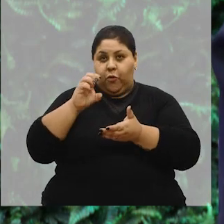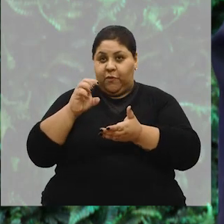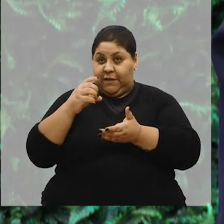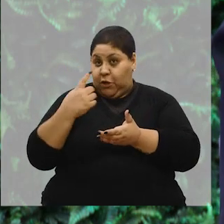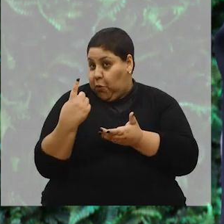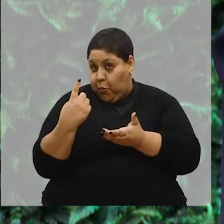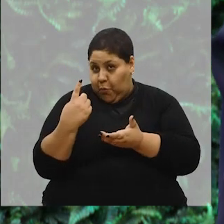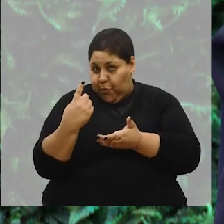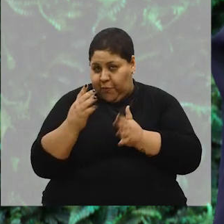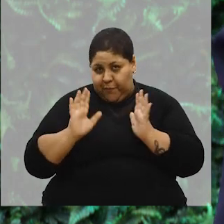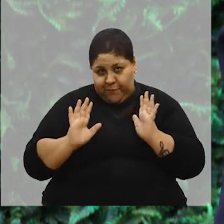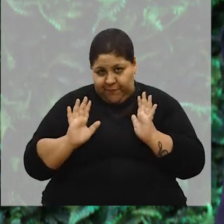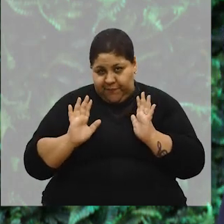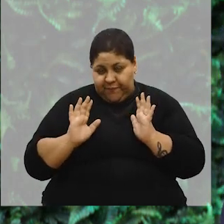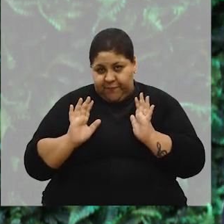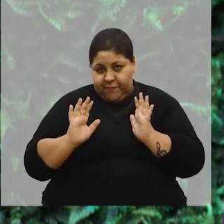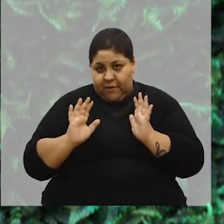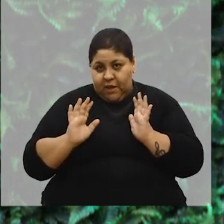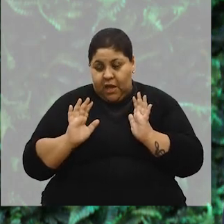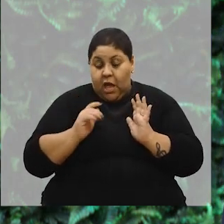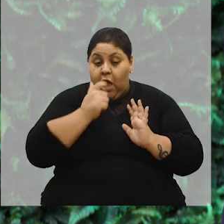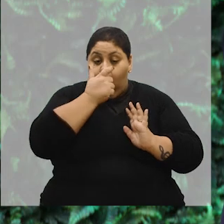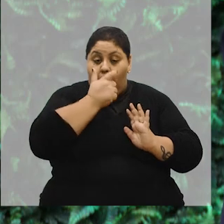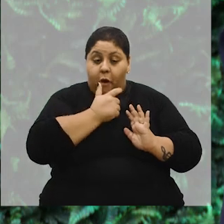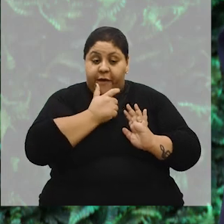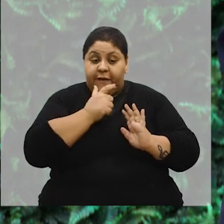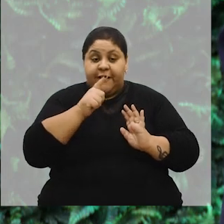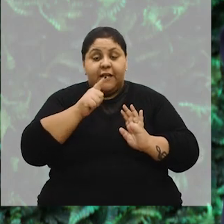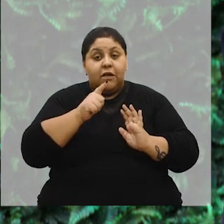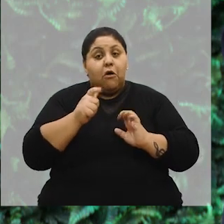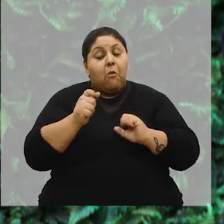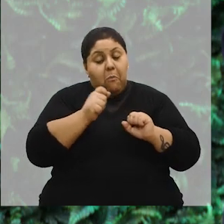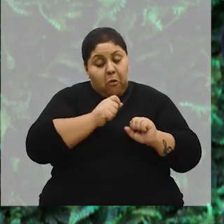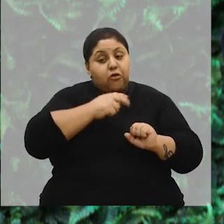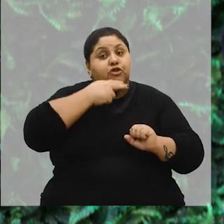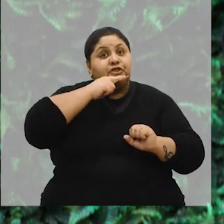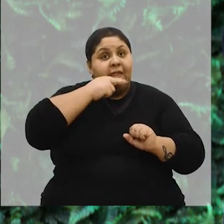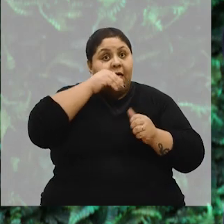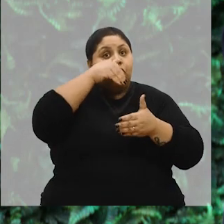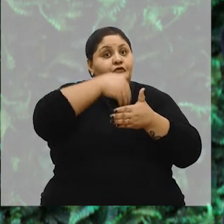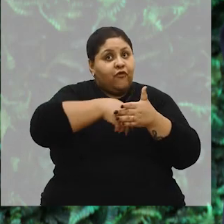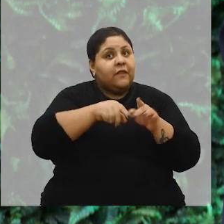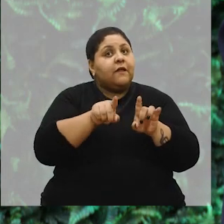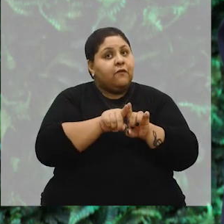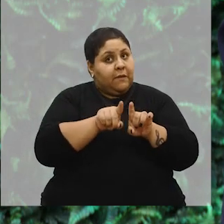51. Então, eles, de repente, já têm até neto votando hoje